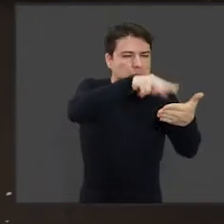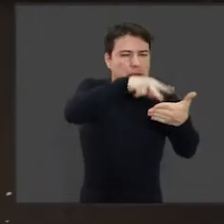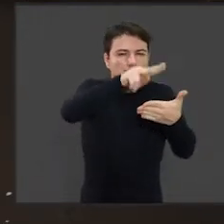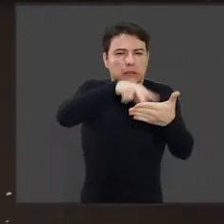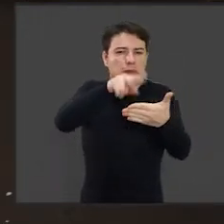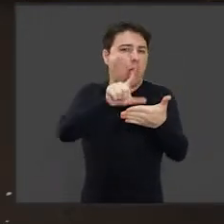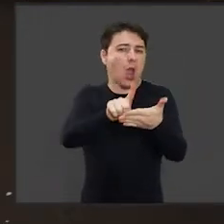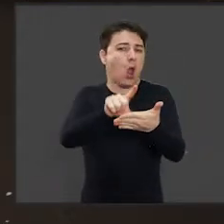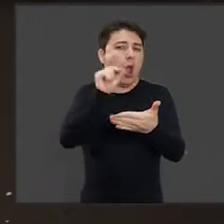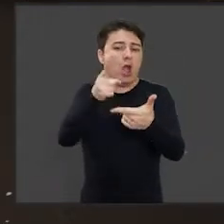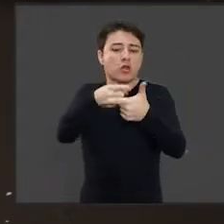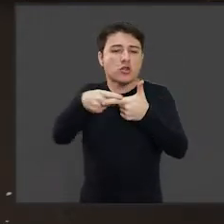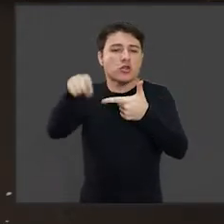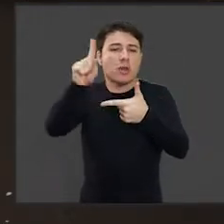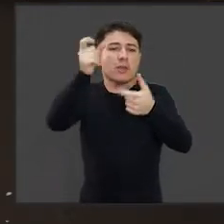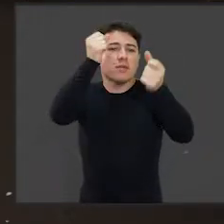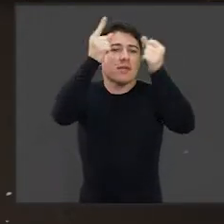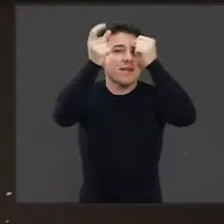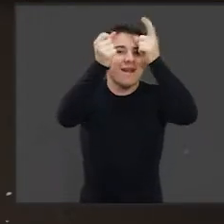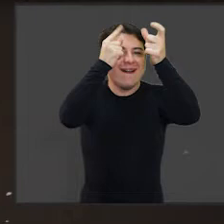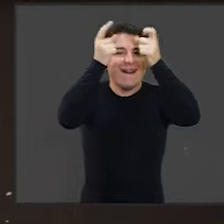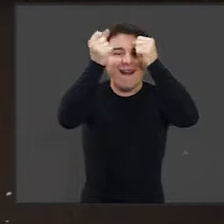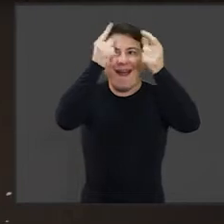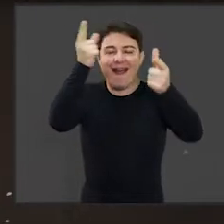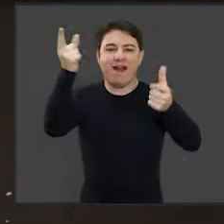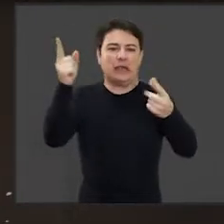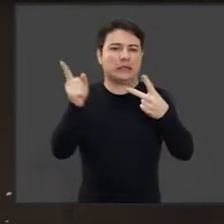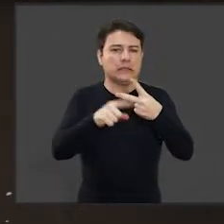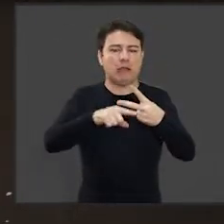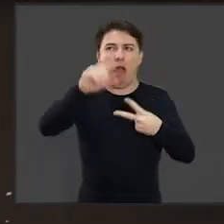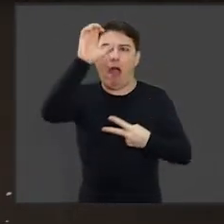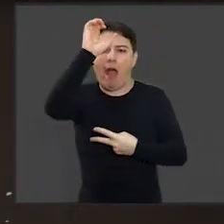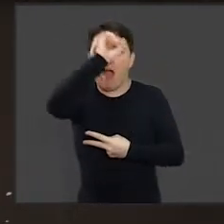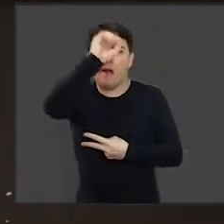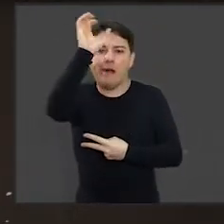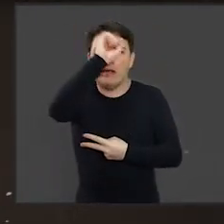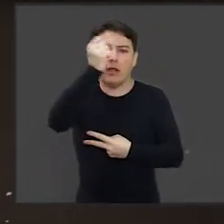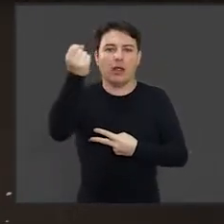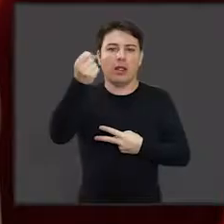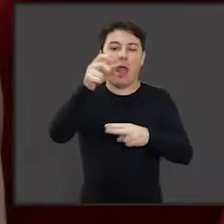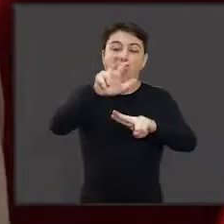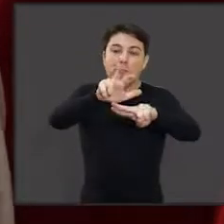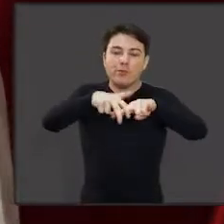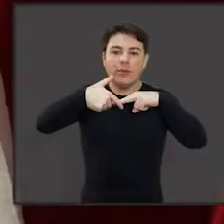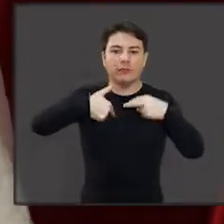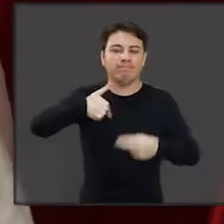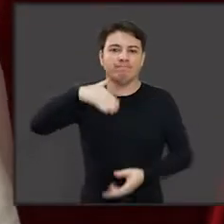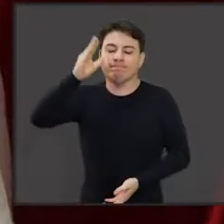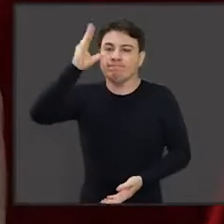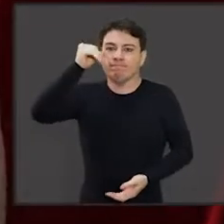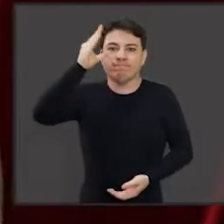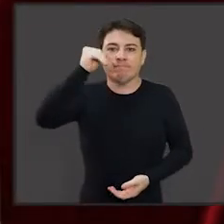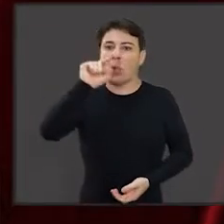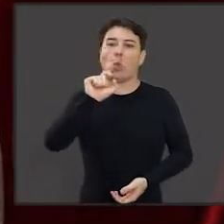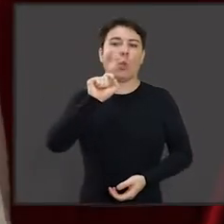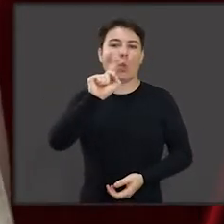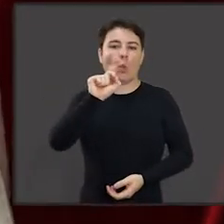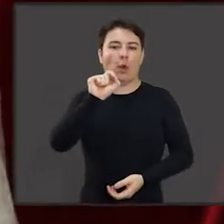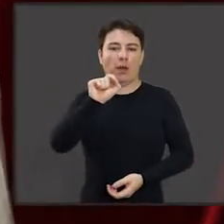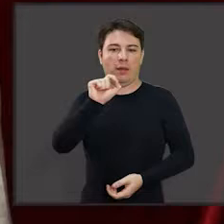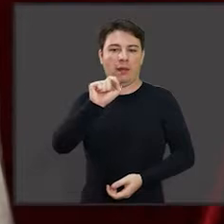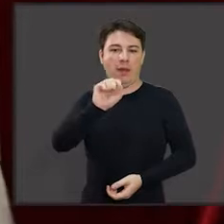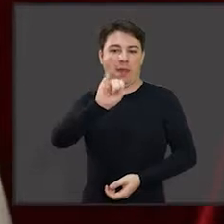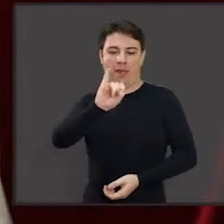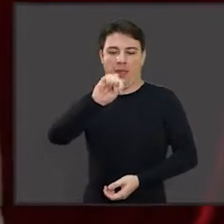na hora que eu fiz o mestrado em Educação, eu comecei a me interessar muito por leituras de criatividade, né, de aprendizagem,